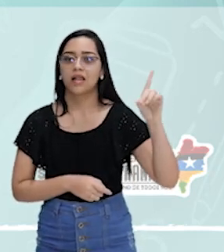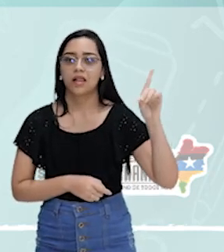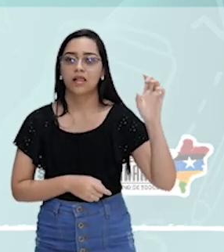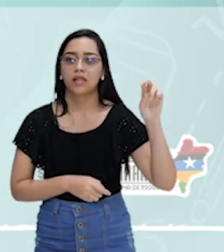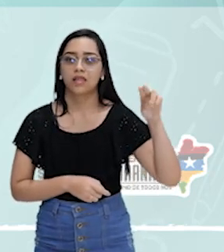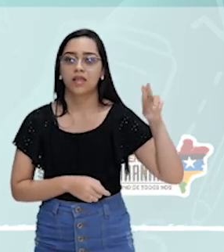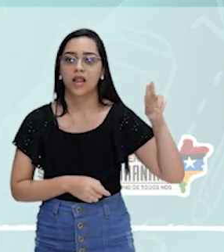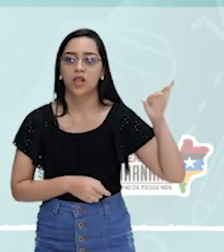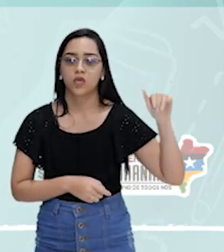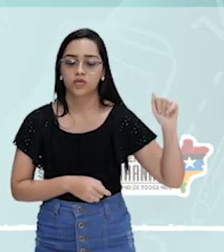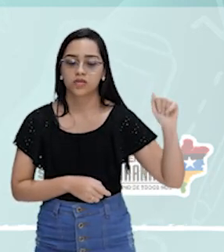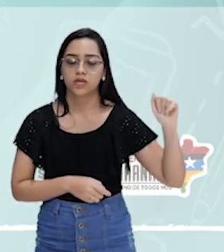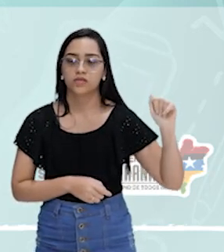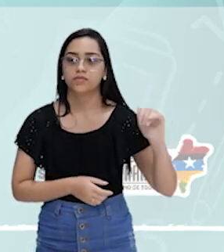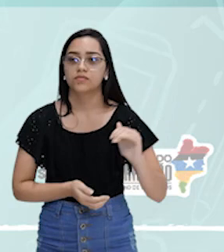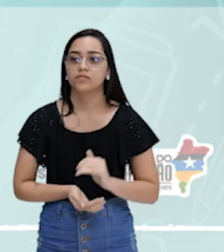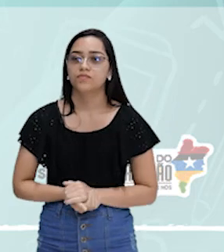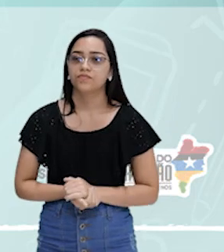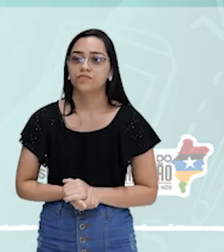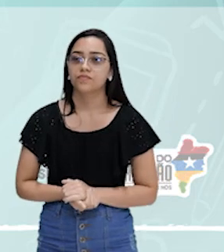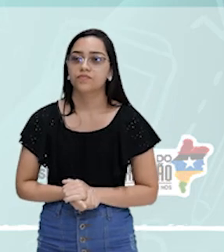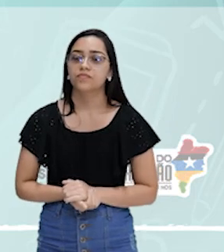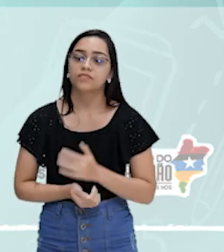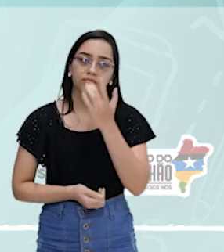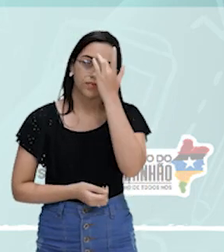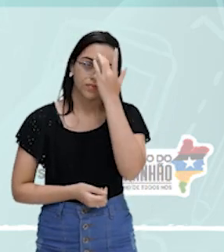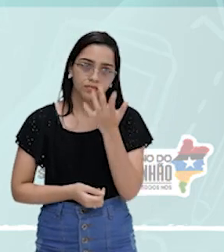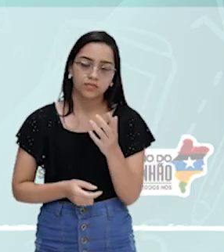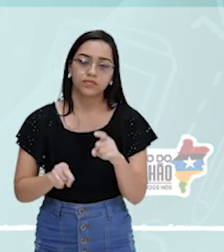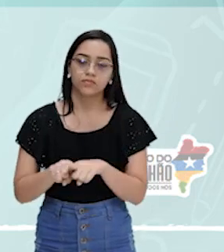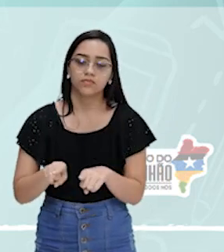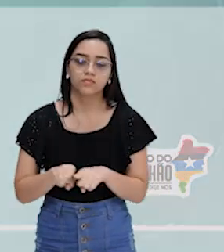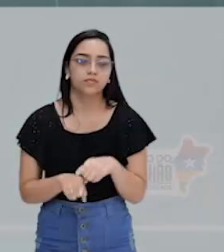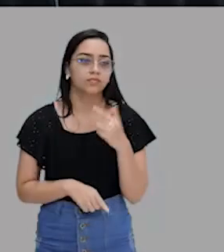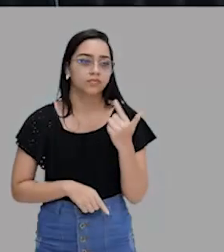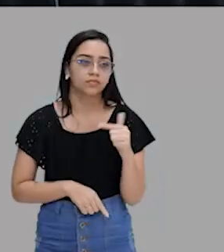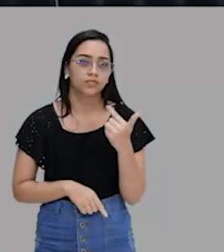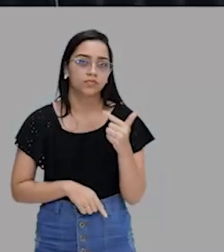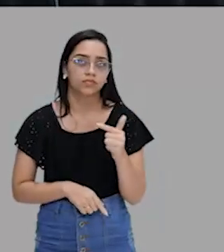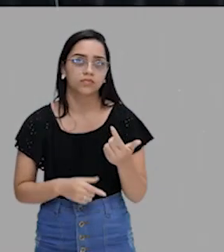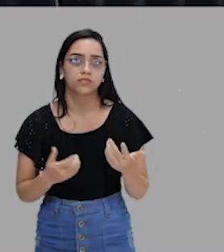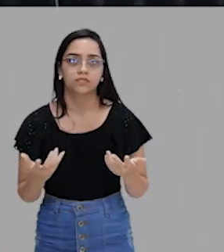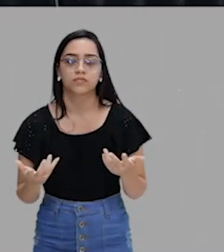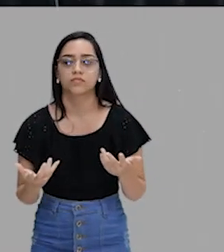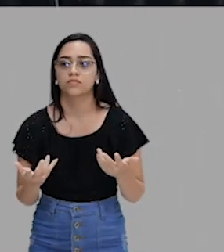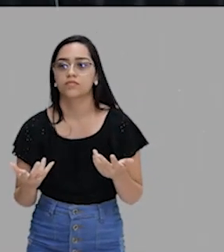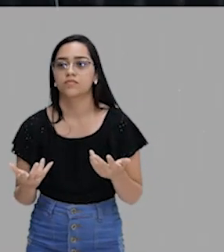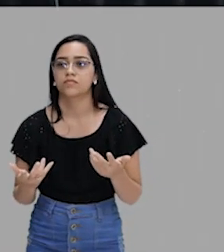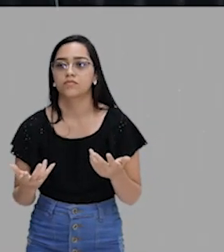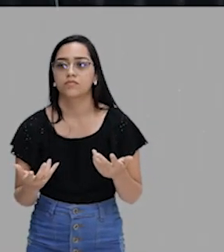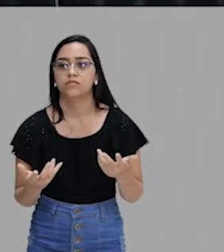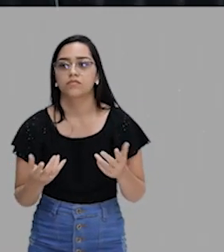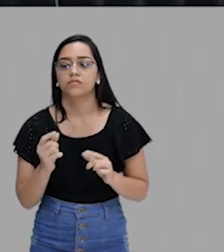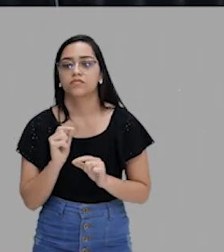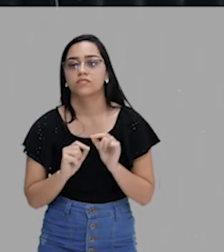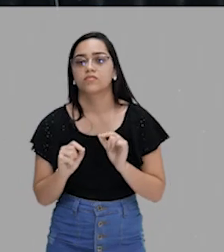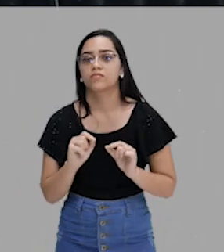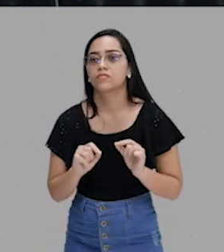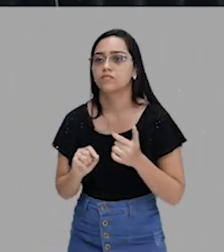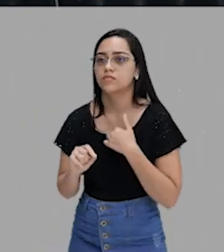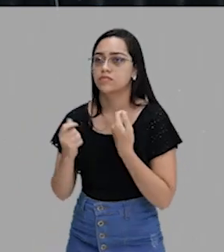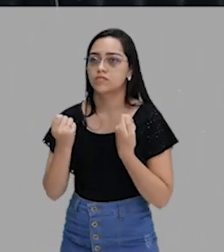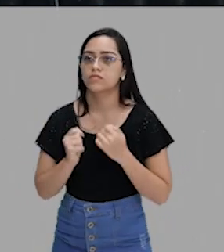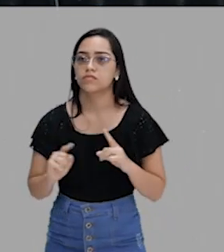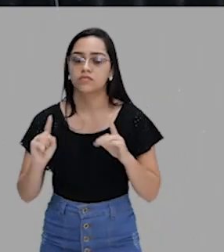denúncia, letra A. Fácil também, aqui não existe uma inferência, não preciso dos